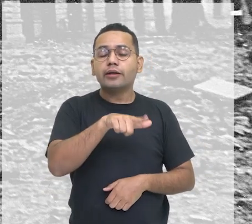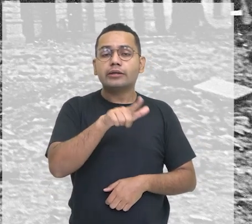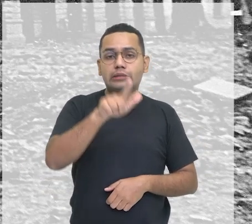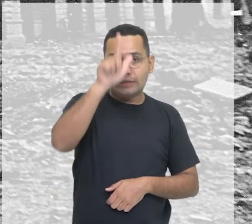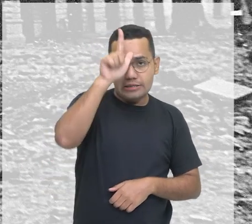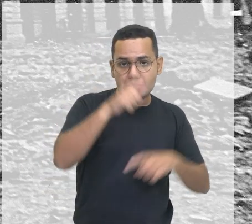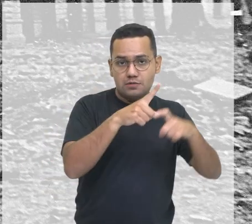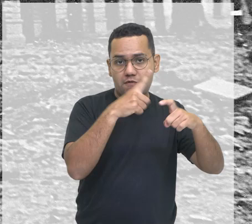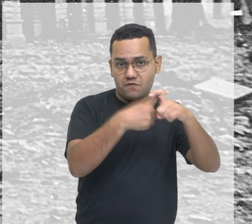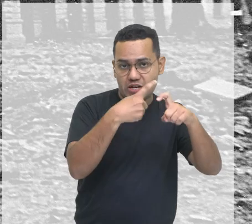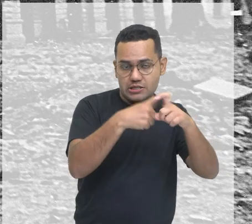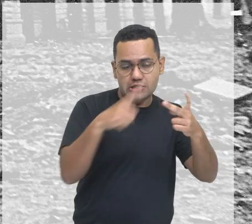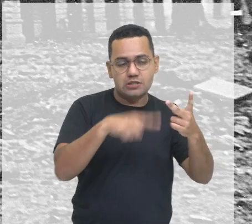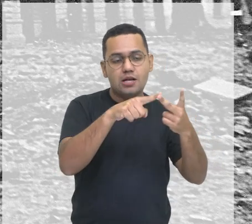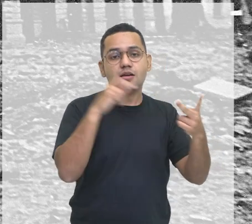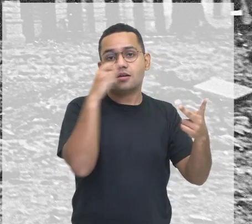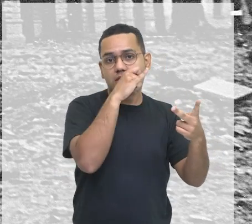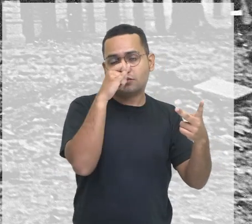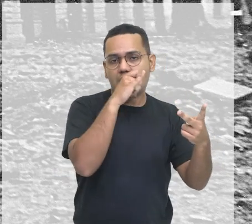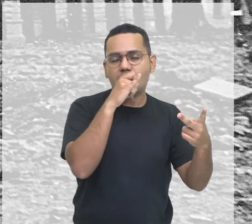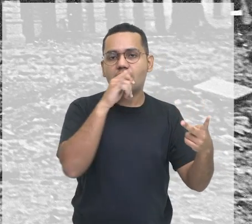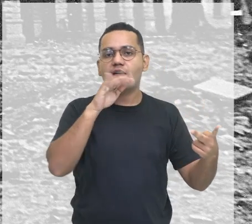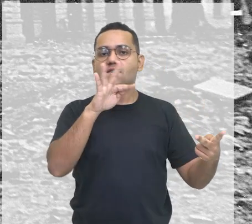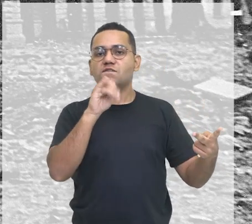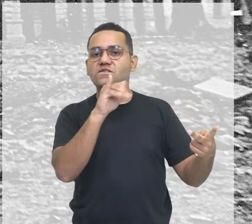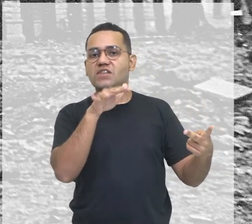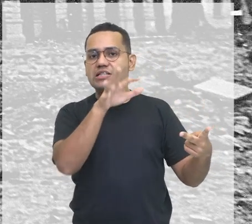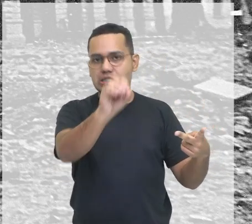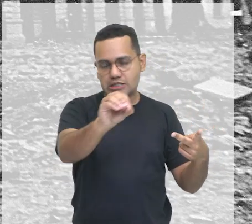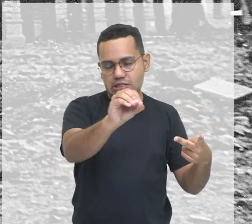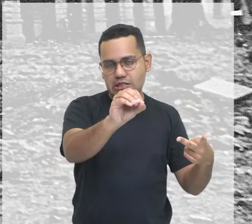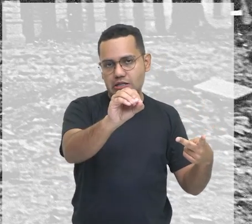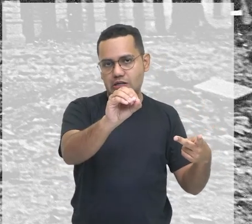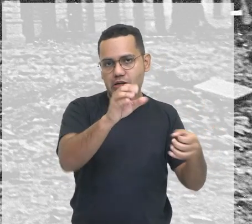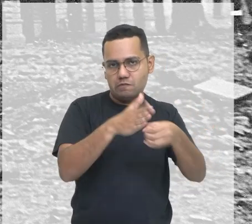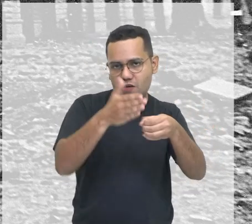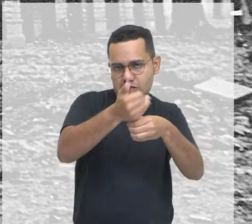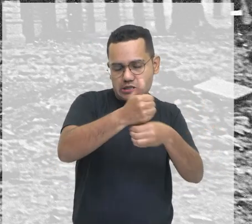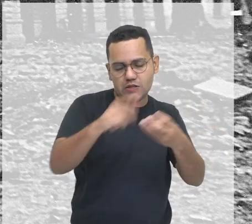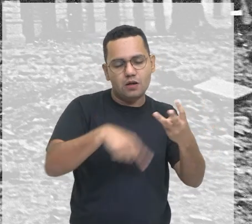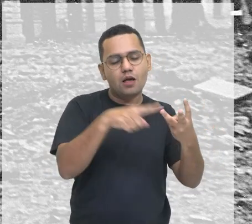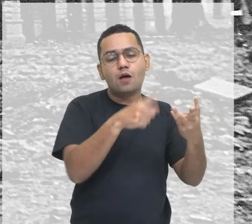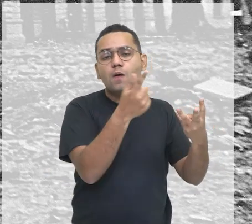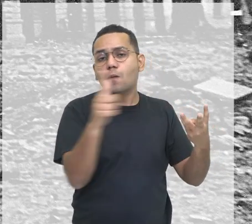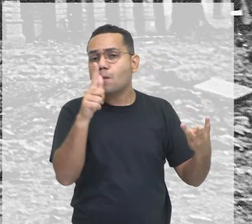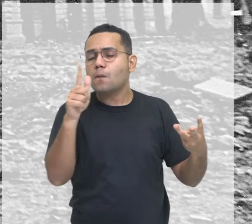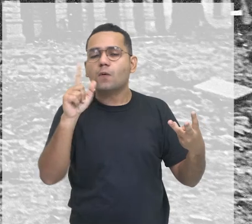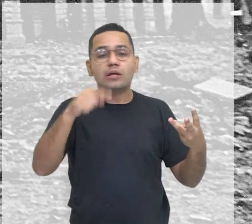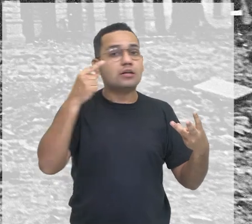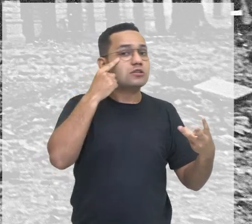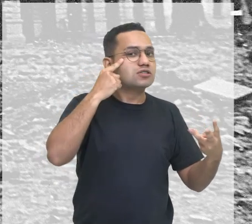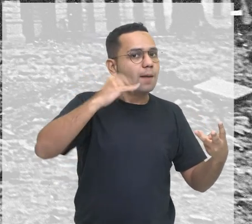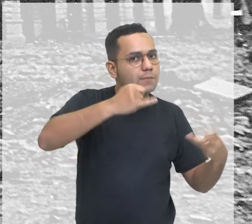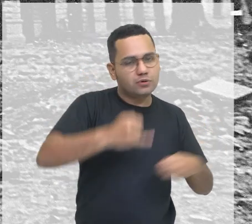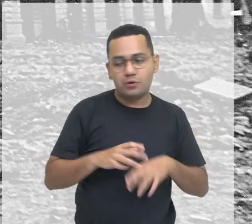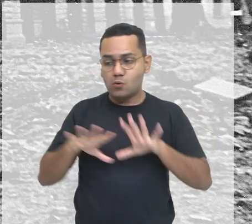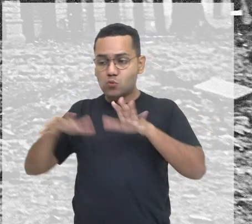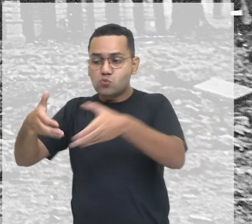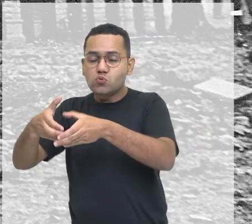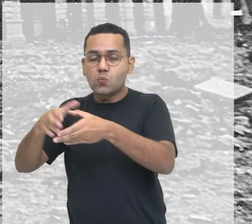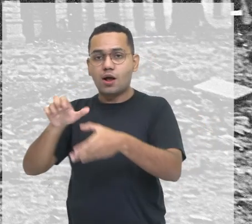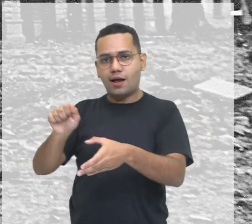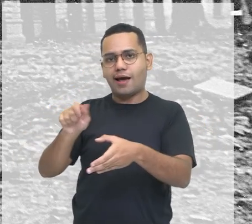e também ali o Império Japonês, o chamado eixo Roma, Berlim, Tóquio, e também os aliados que foram